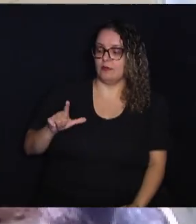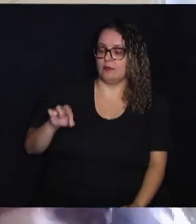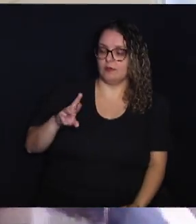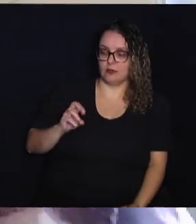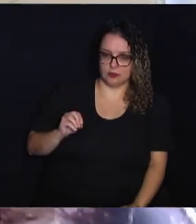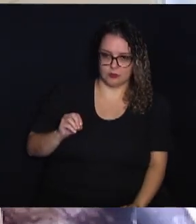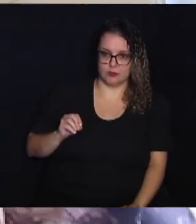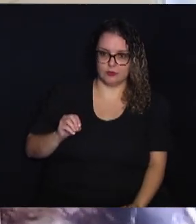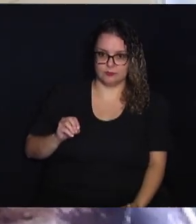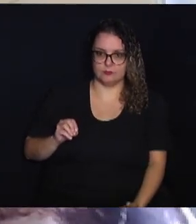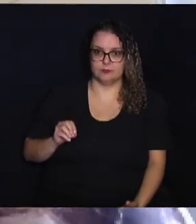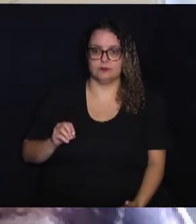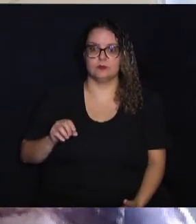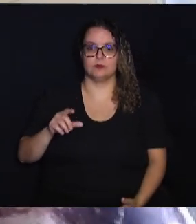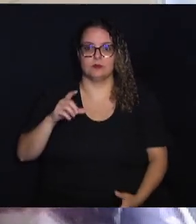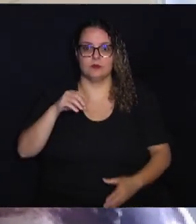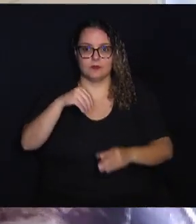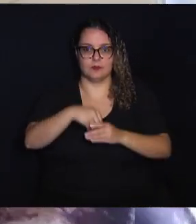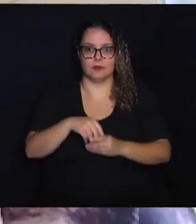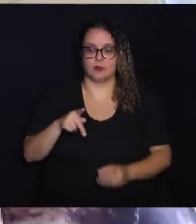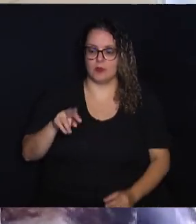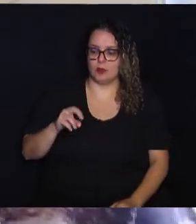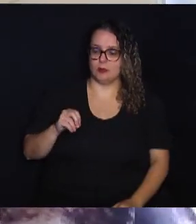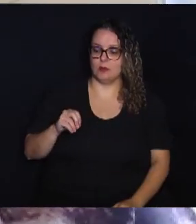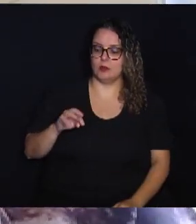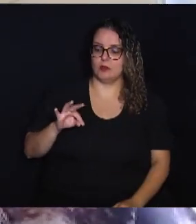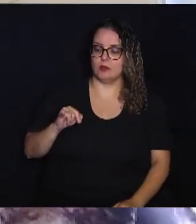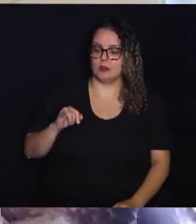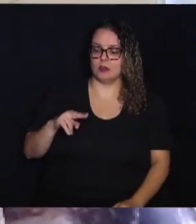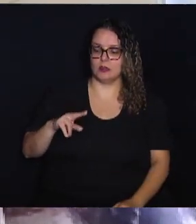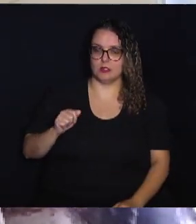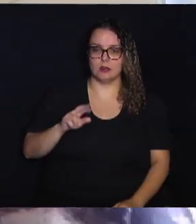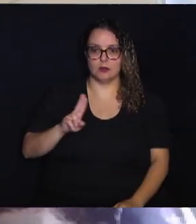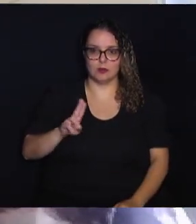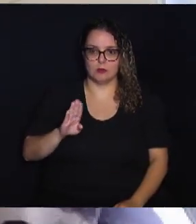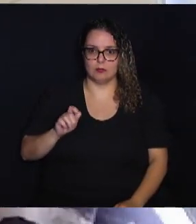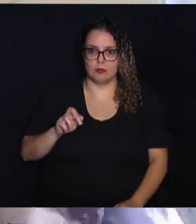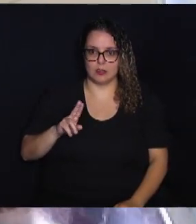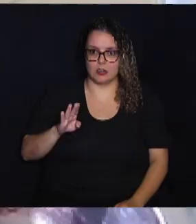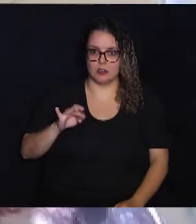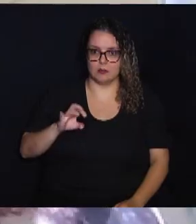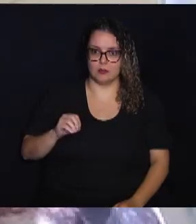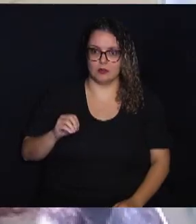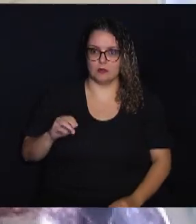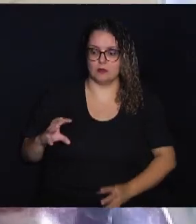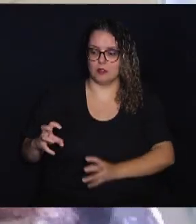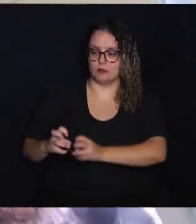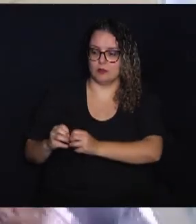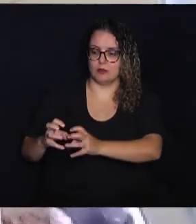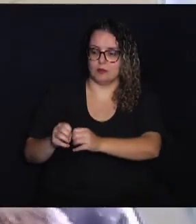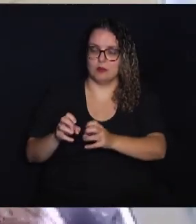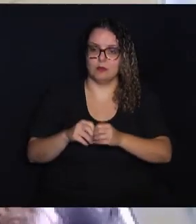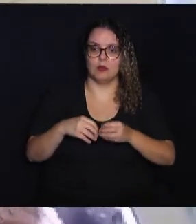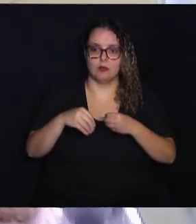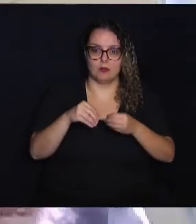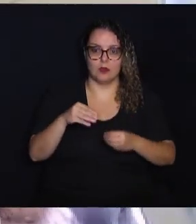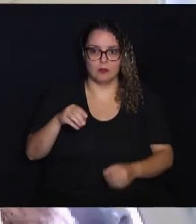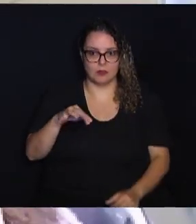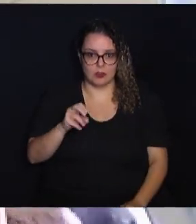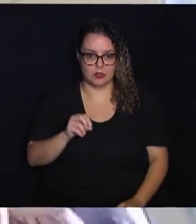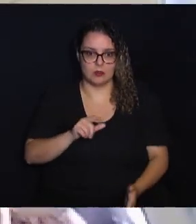filtro, que incorpora, né, uma proteína que a gente chamou a proteína de Barbie, para ligar esses microplásticos e a gente